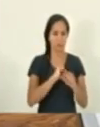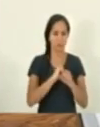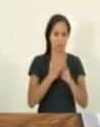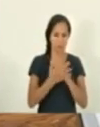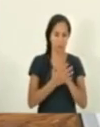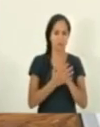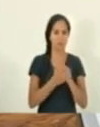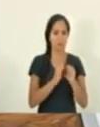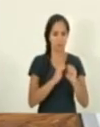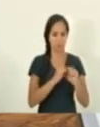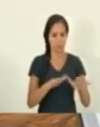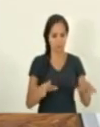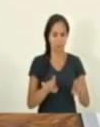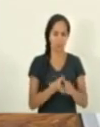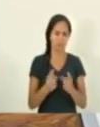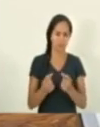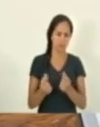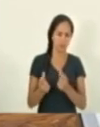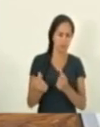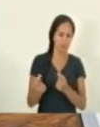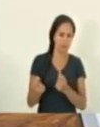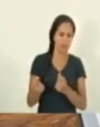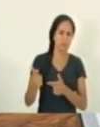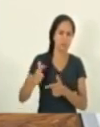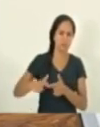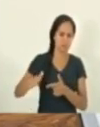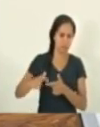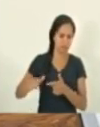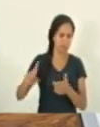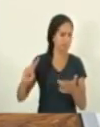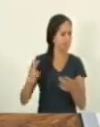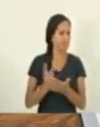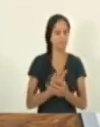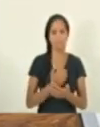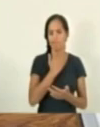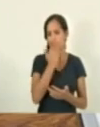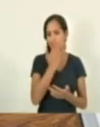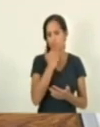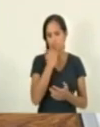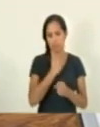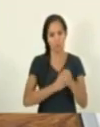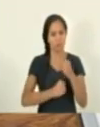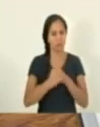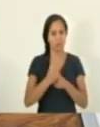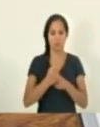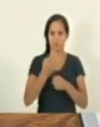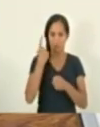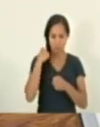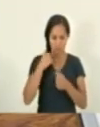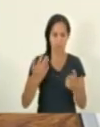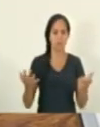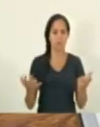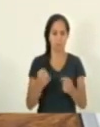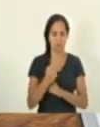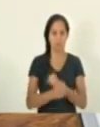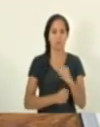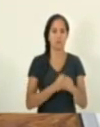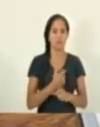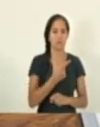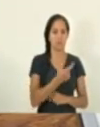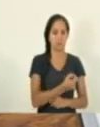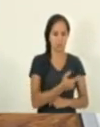houve problema também de orçamento e coisas desse tipo, acabou não sendo feito no ano passado e está sendo feito esse ano.